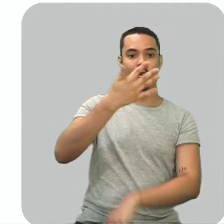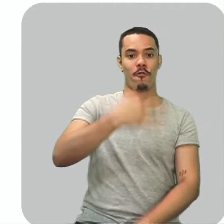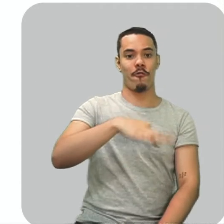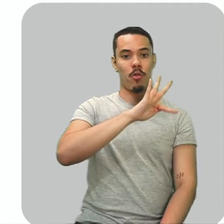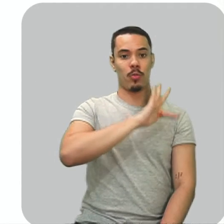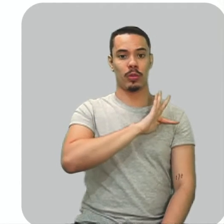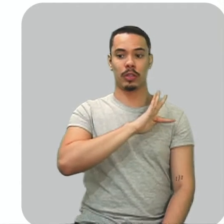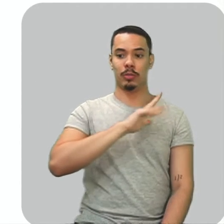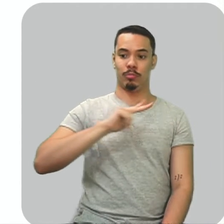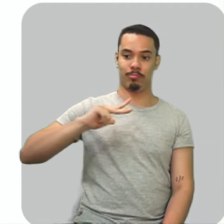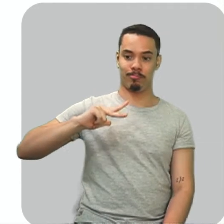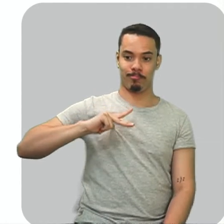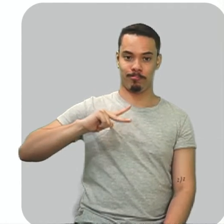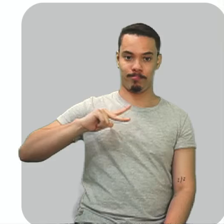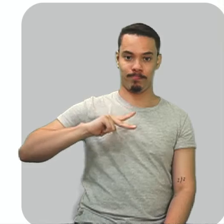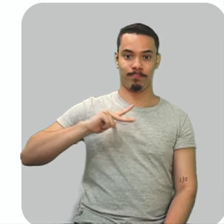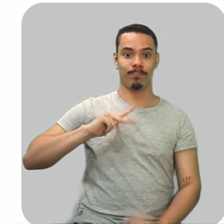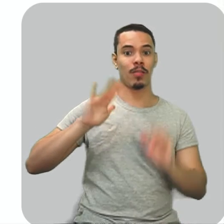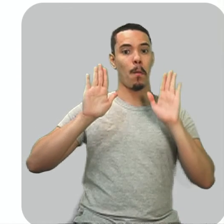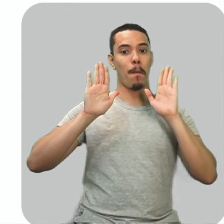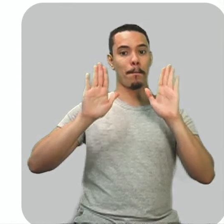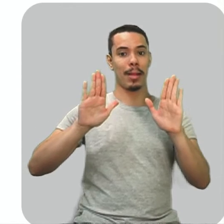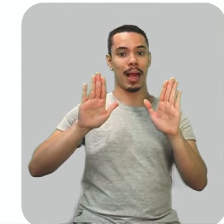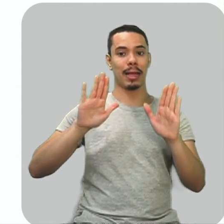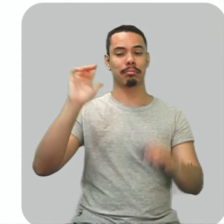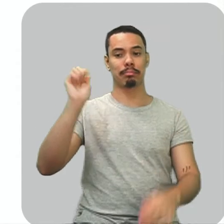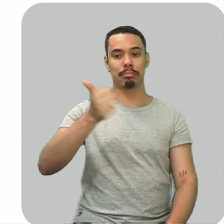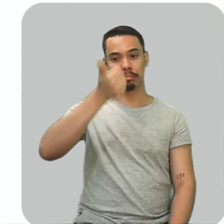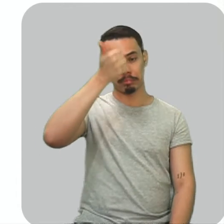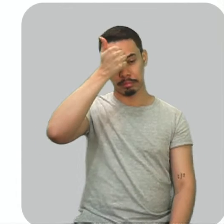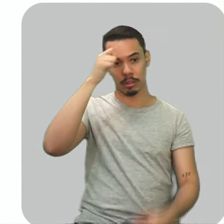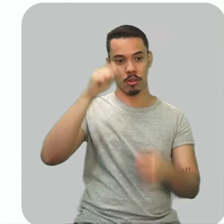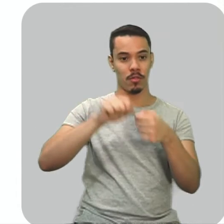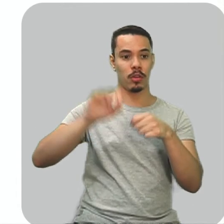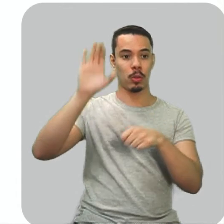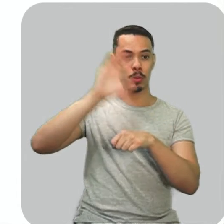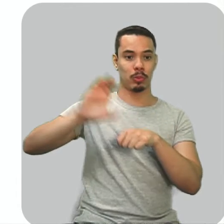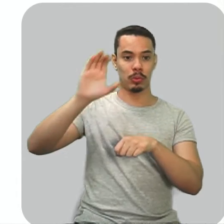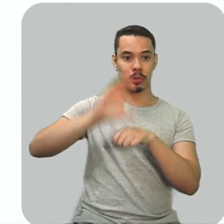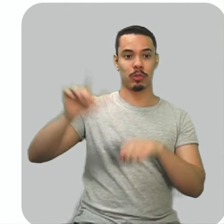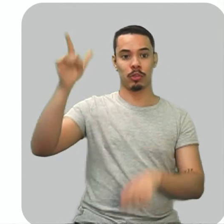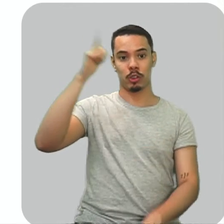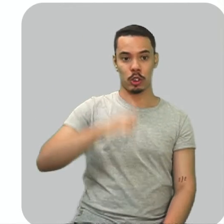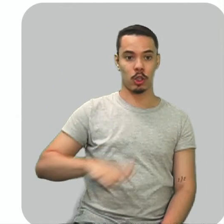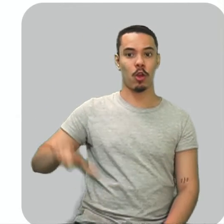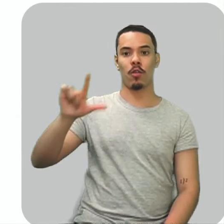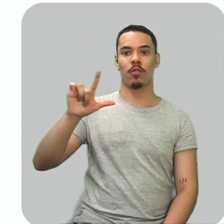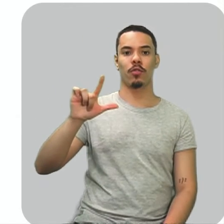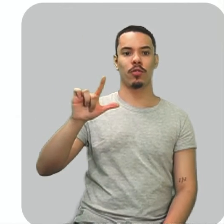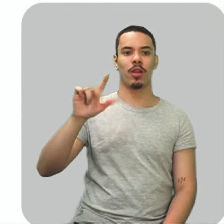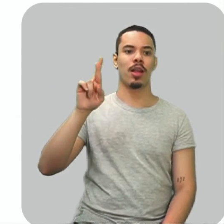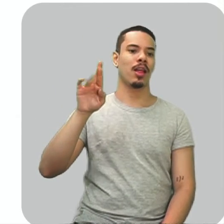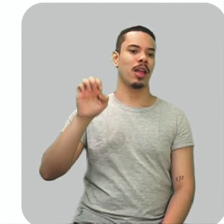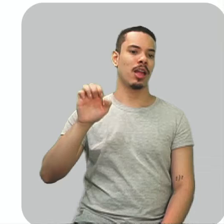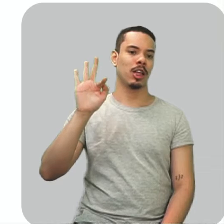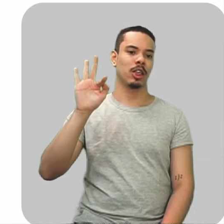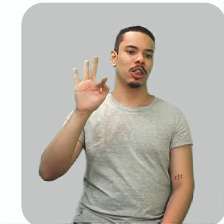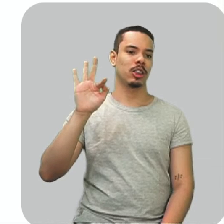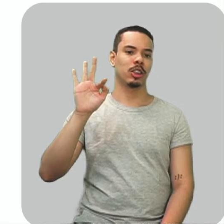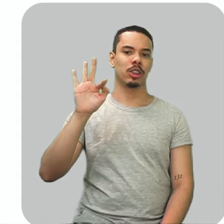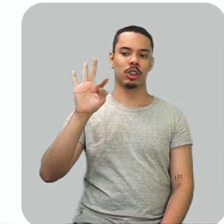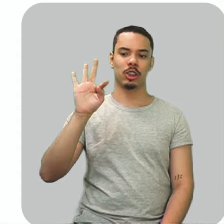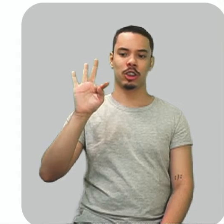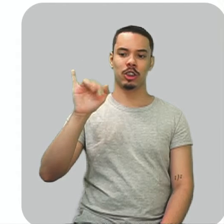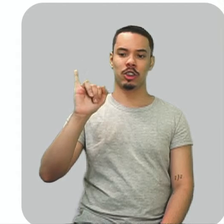particular mas arrependeu-se fez cursinho novamente aí já tá retificando